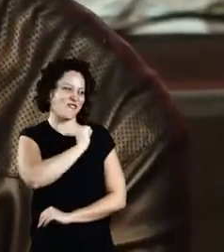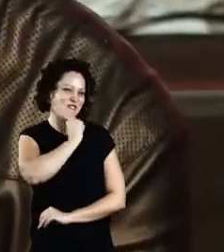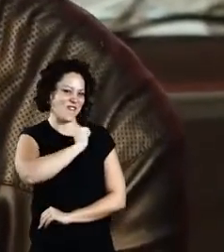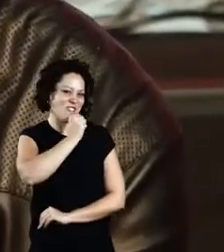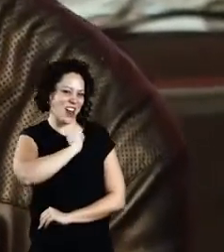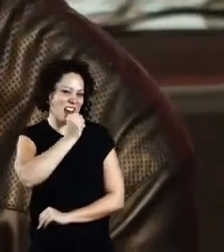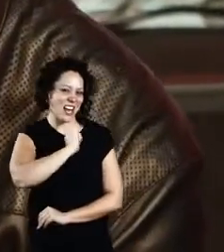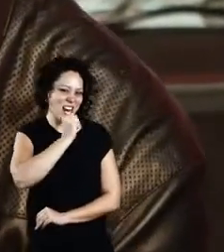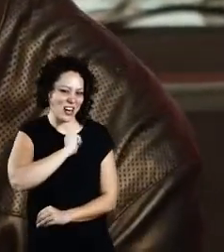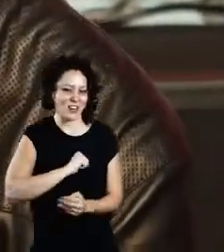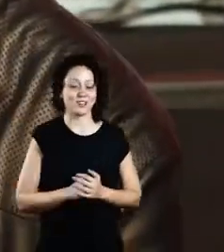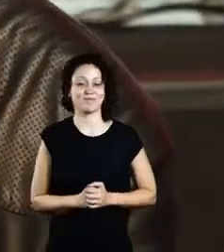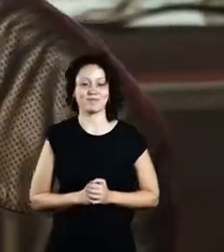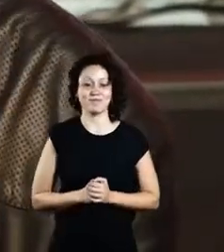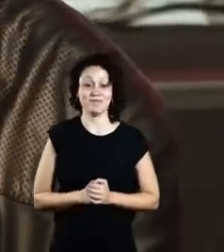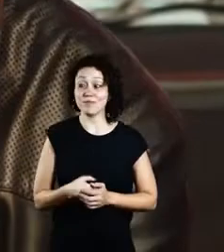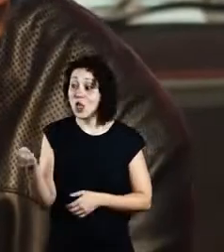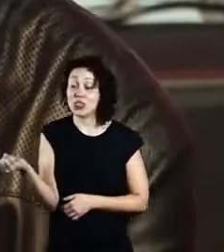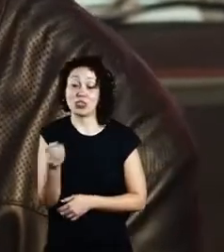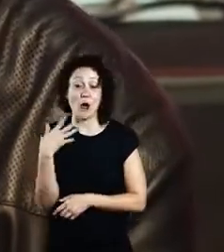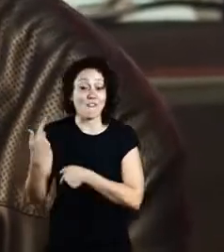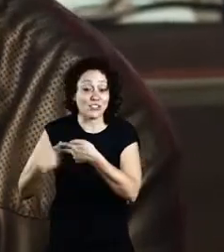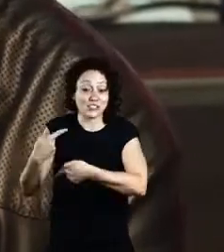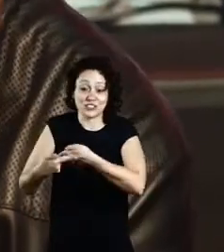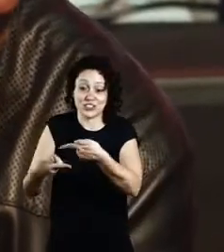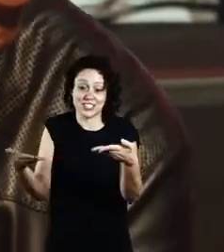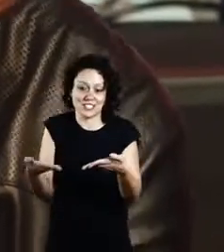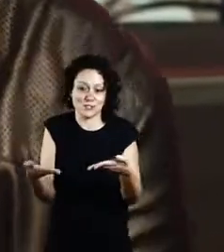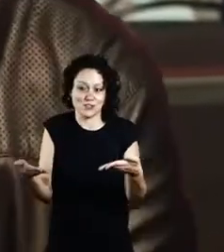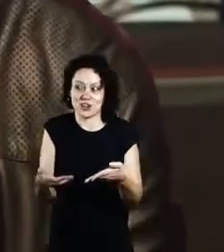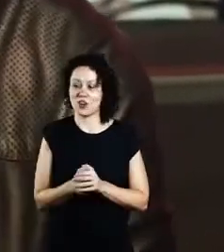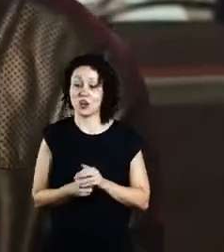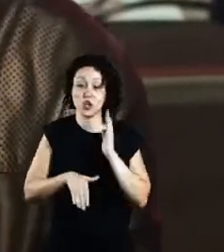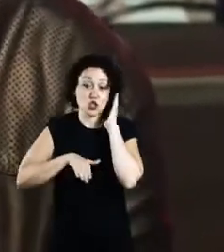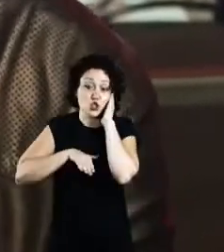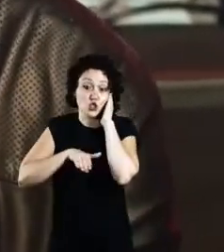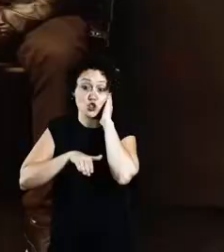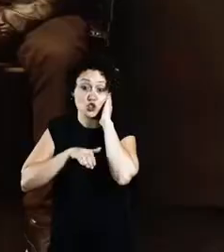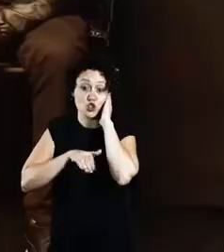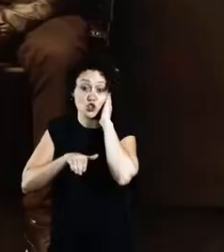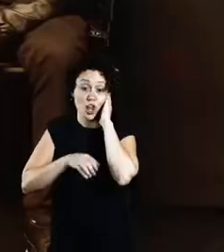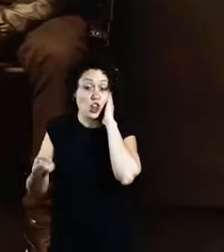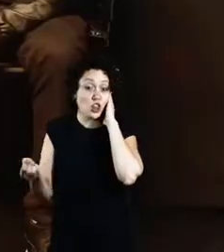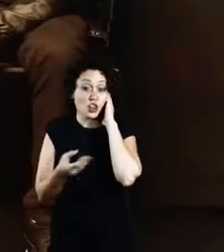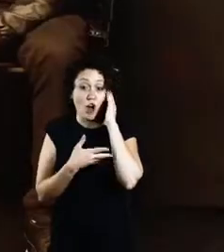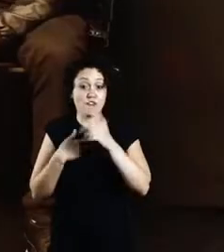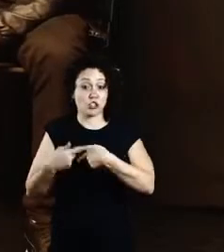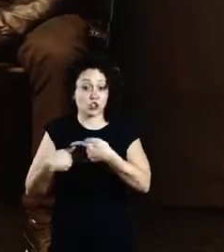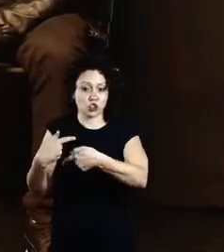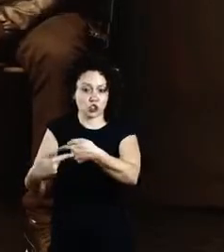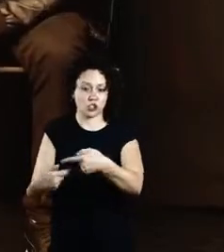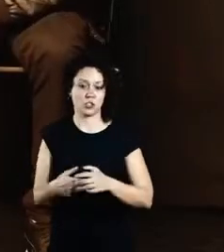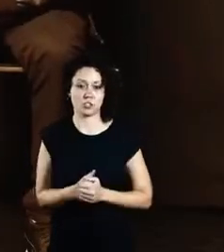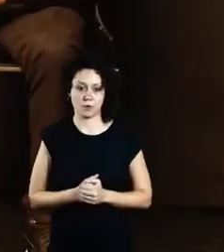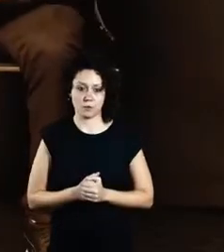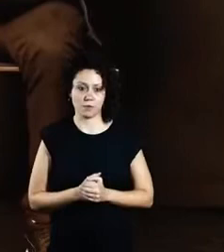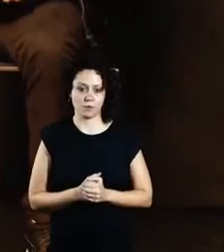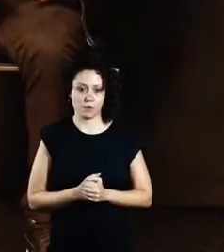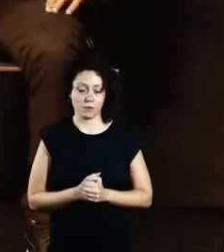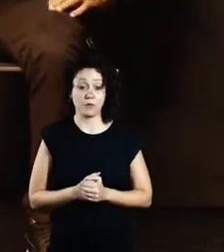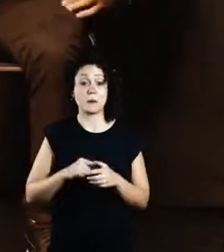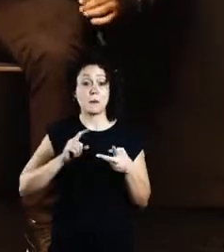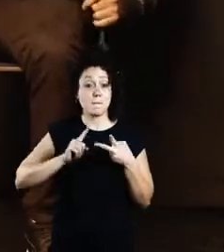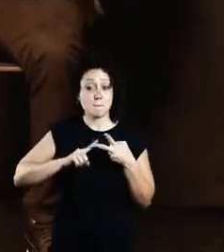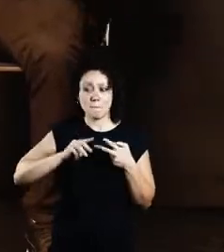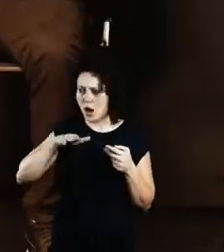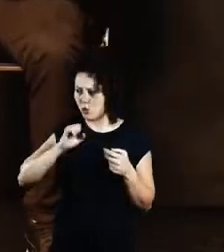Como é que você lidava com isso? Da nova geração. DJs da nova geração. DJs da nova geração. Você era da nova geração. Então, o Macum,